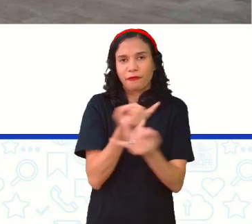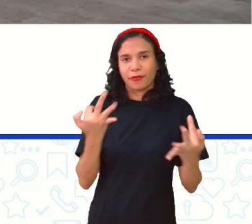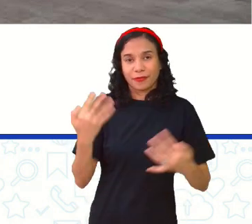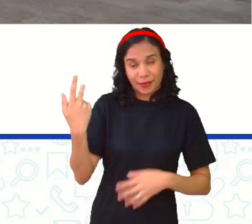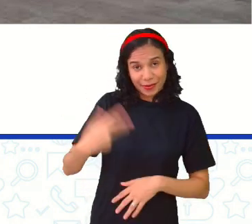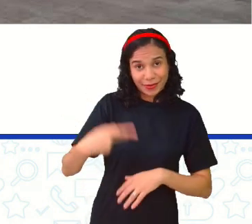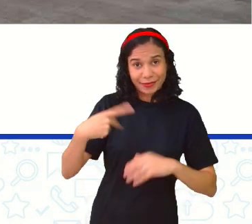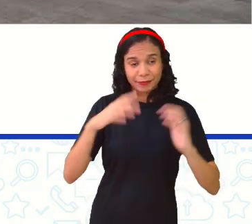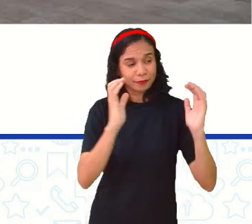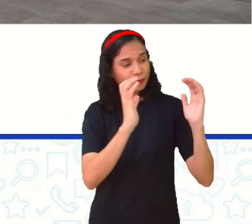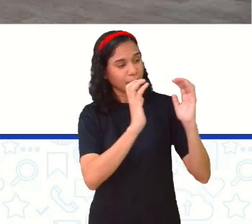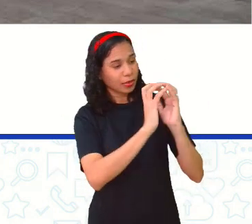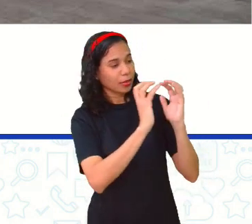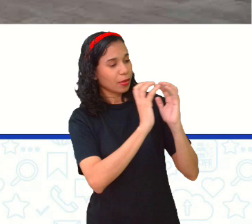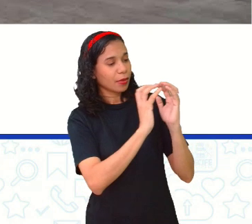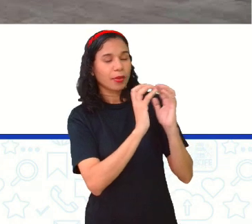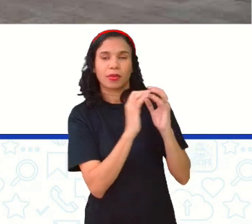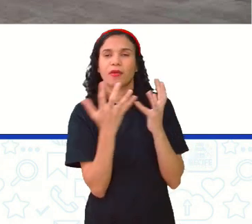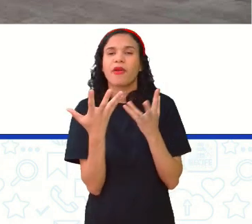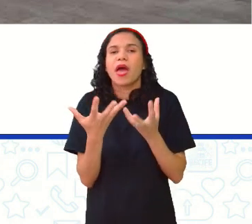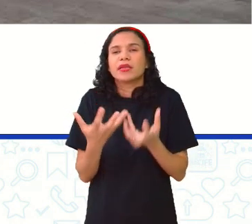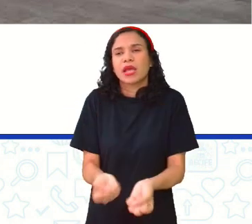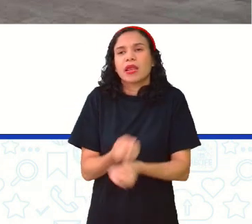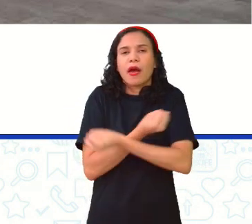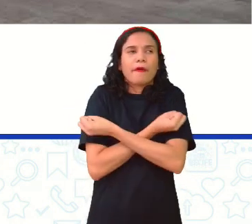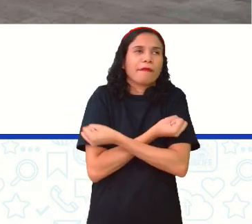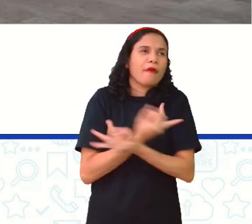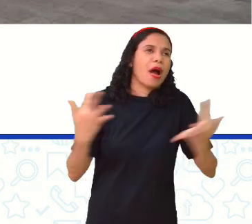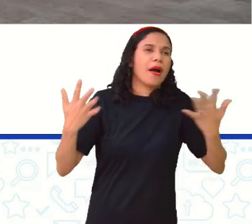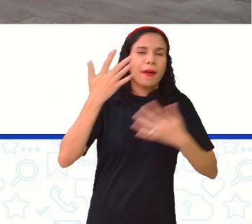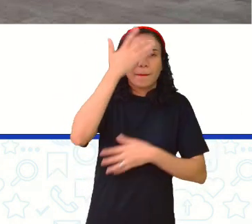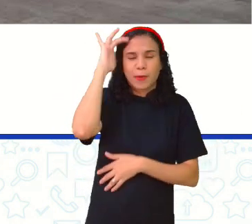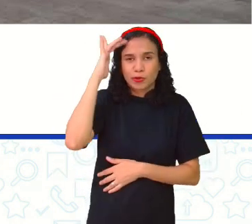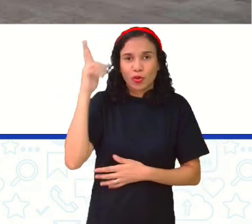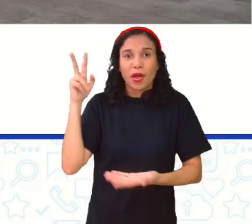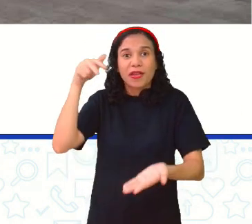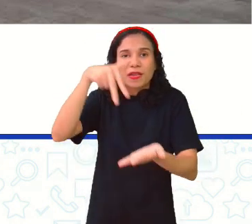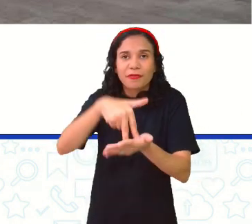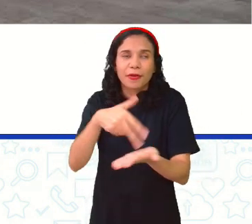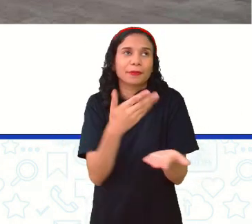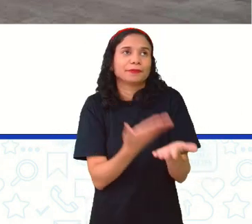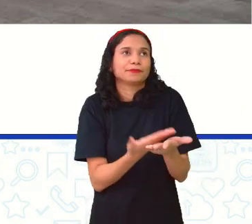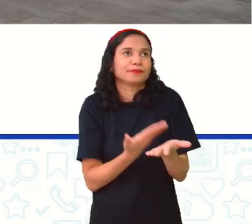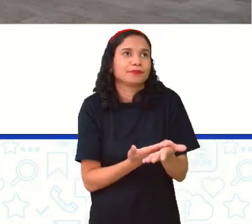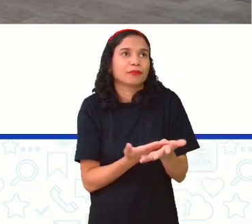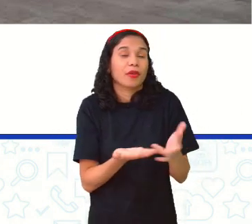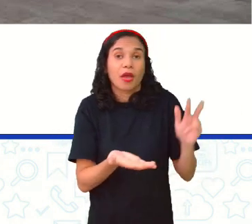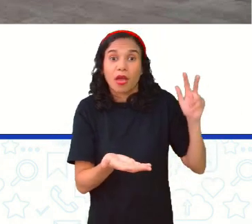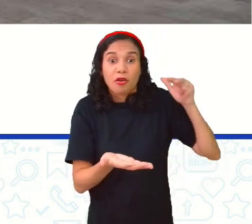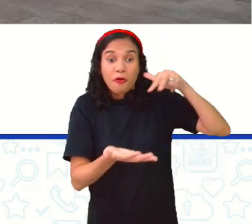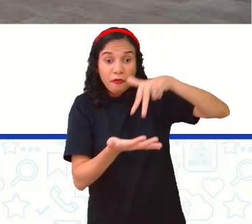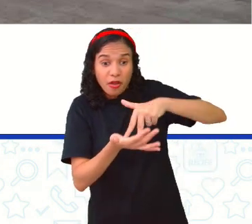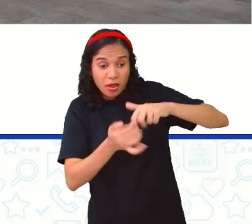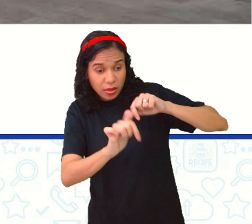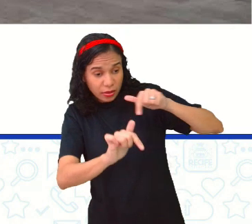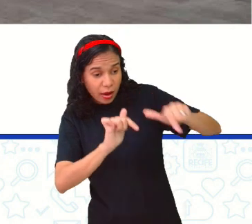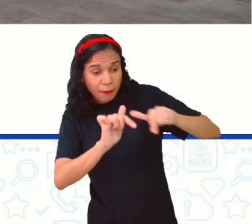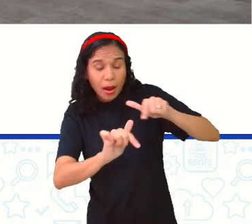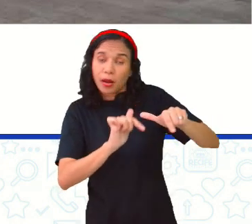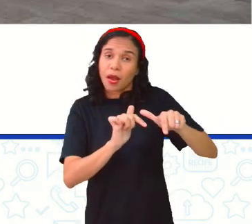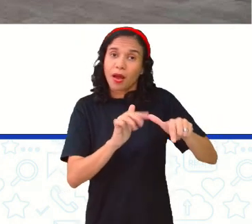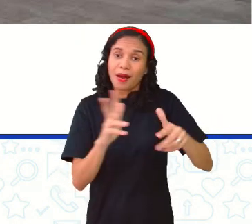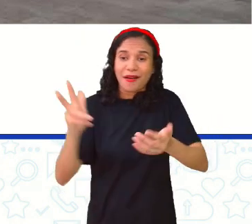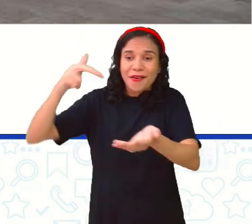um centro urbano que ele acolhe várias pessoas que chegam para estudar, para trabalhar, não é? para